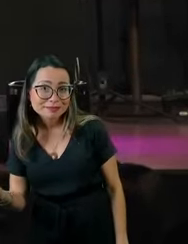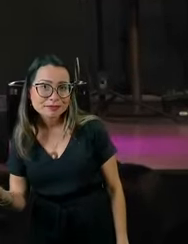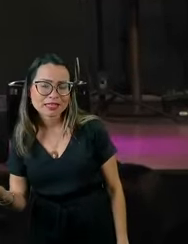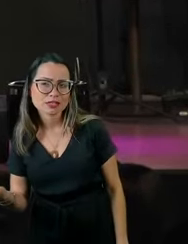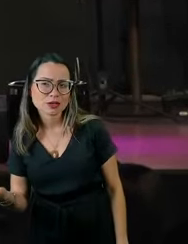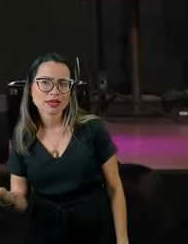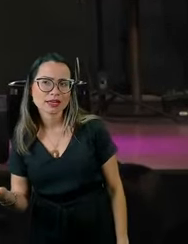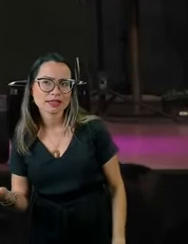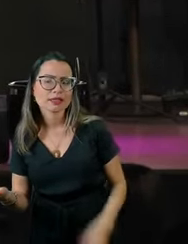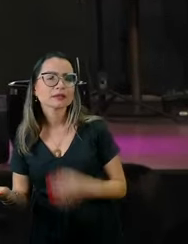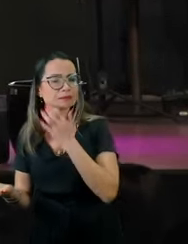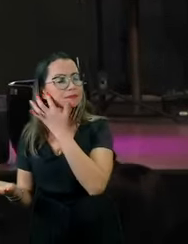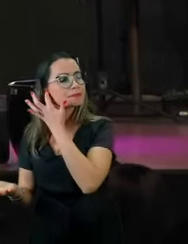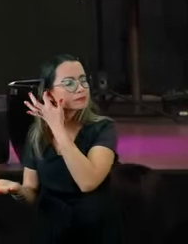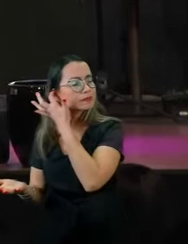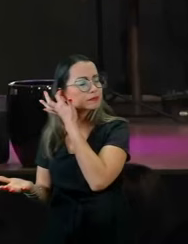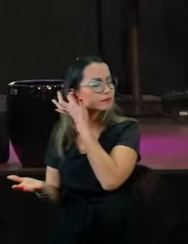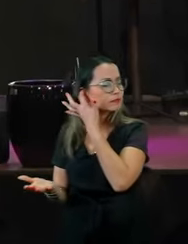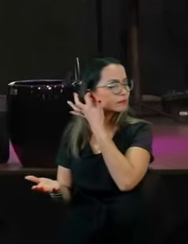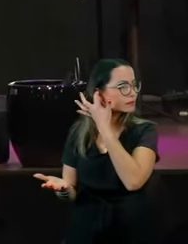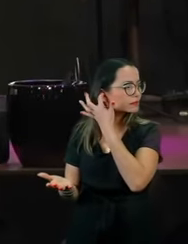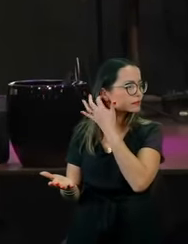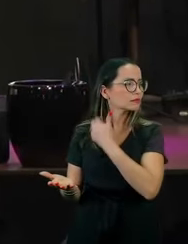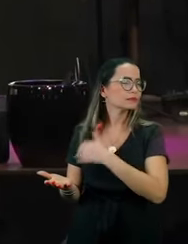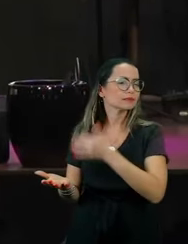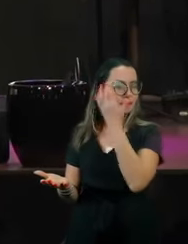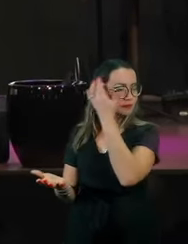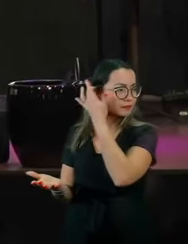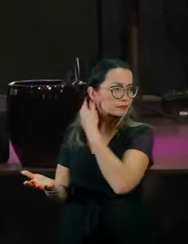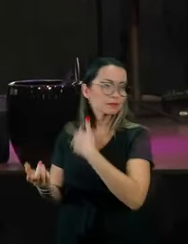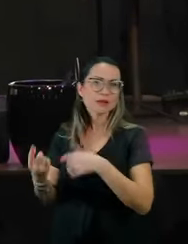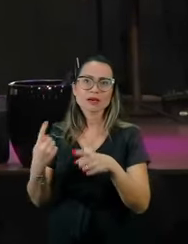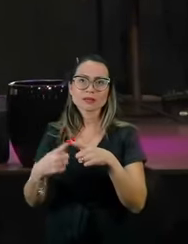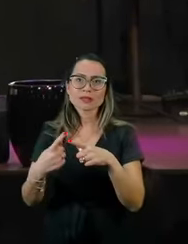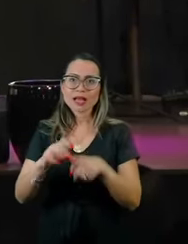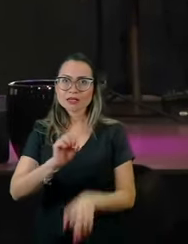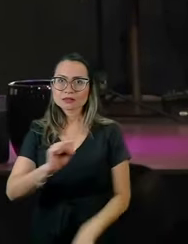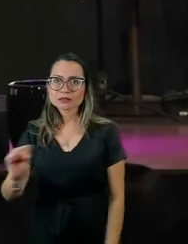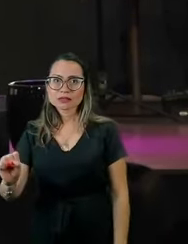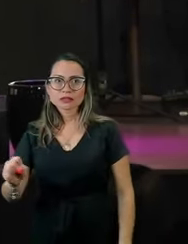estava rígida e amarga, aqui ó, aqui embaixo. Segura, isso. Quando ela estava rígida e amarga,